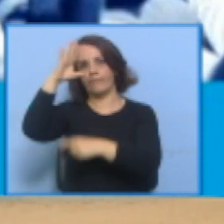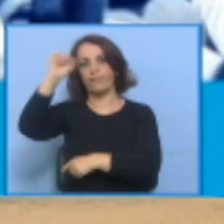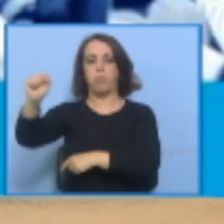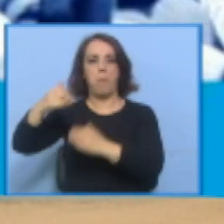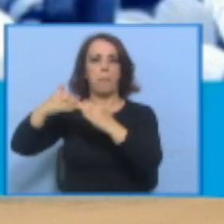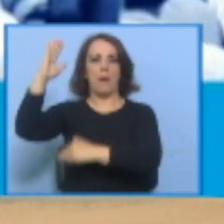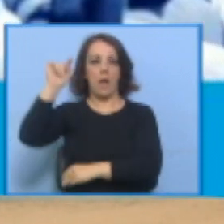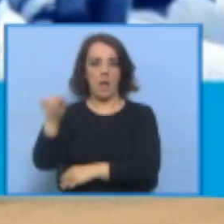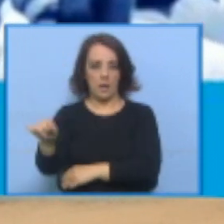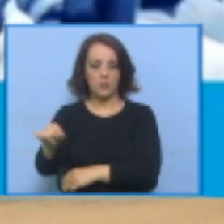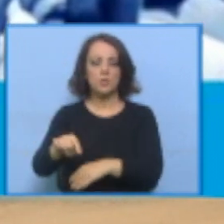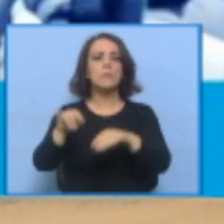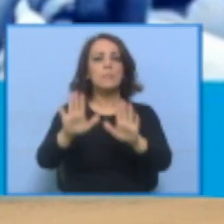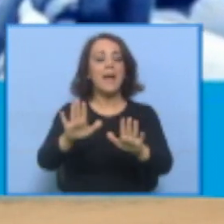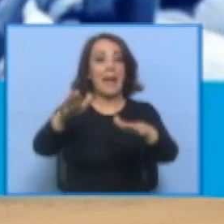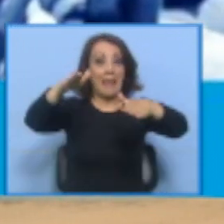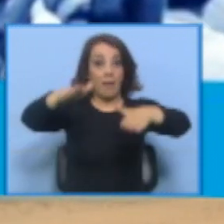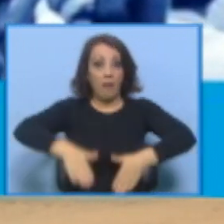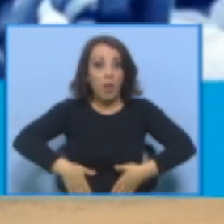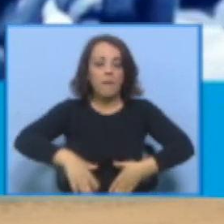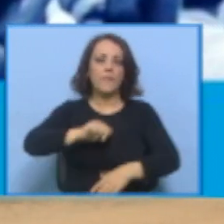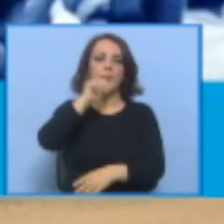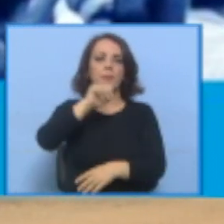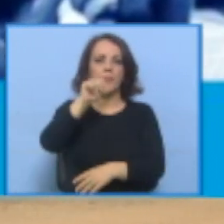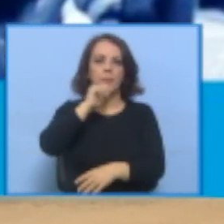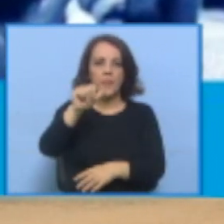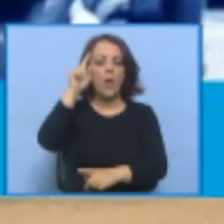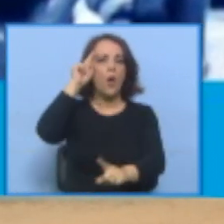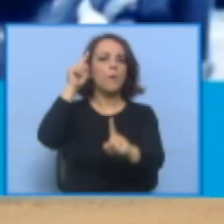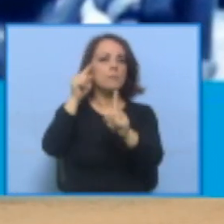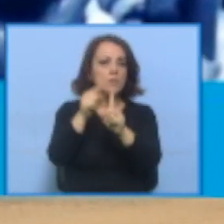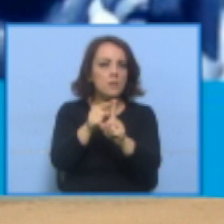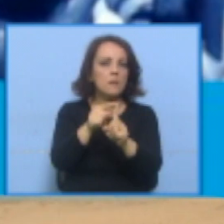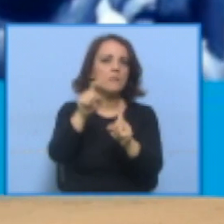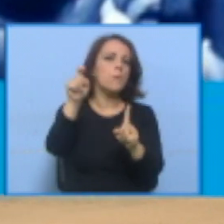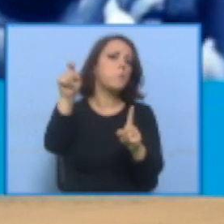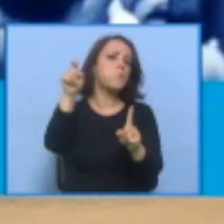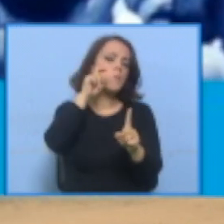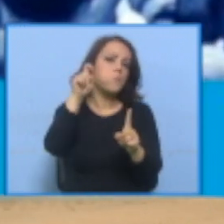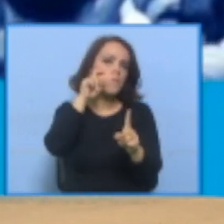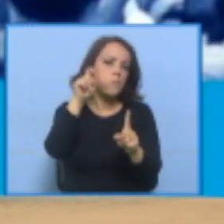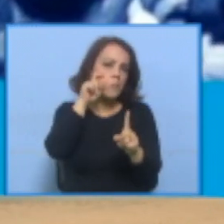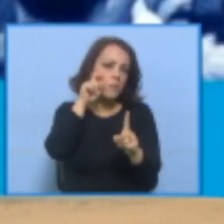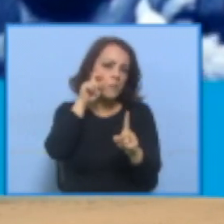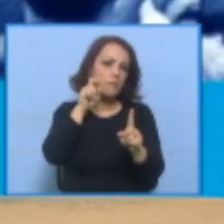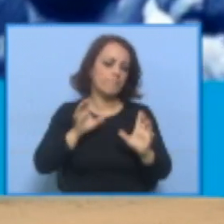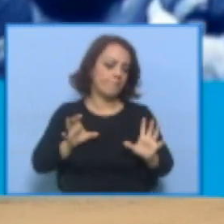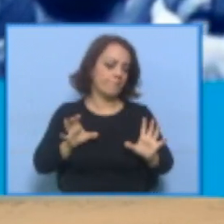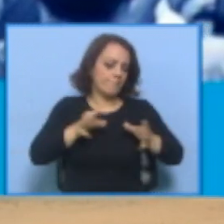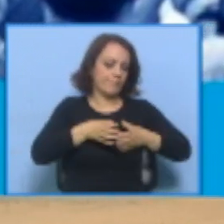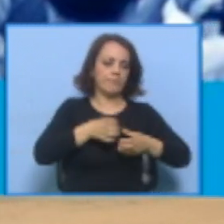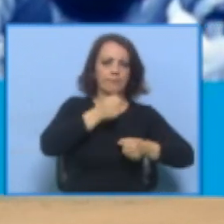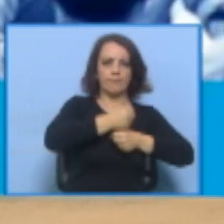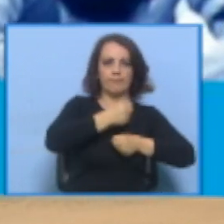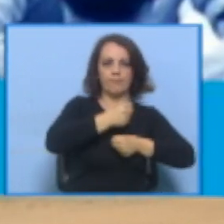as greves são feitas normalmente para defender os trabalhadores